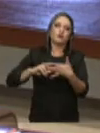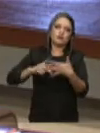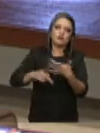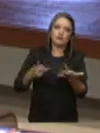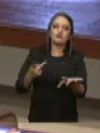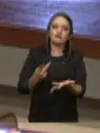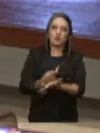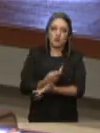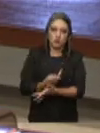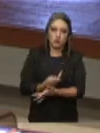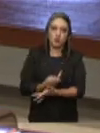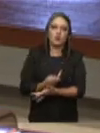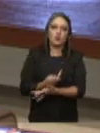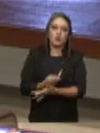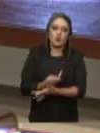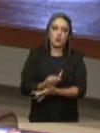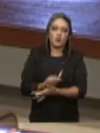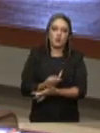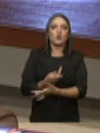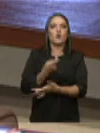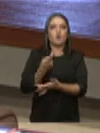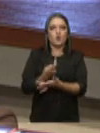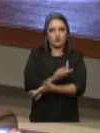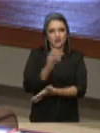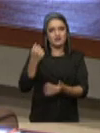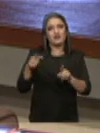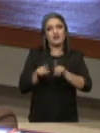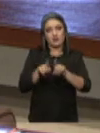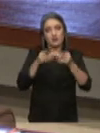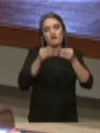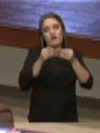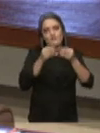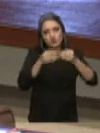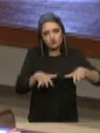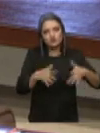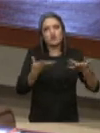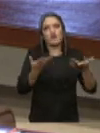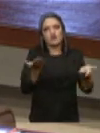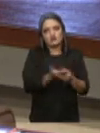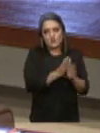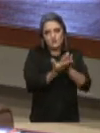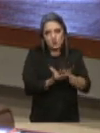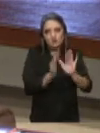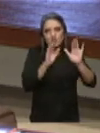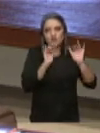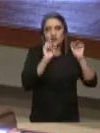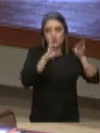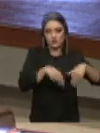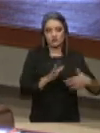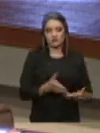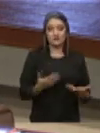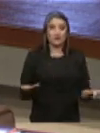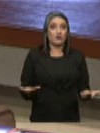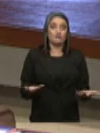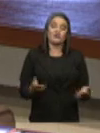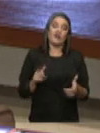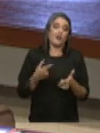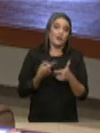pretensão de desconstituição da coisa julgada tributária. E, na verdade, esse é um pseudo-problema, porque a